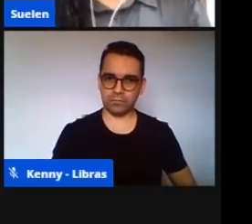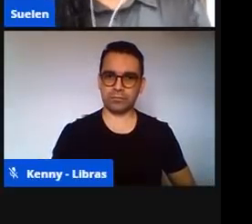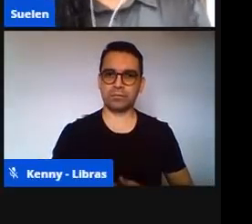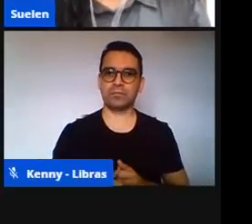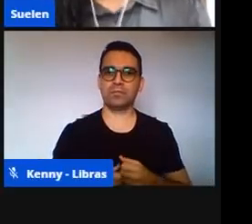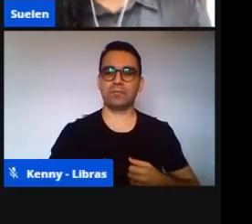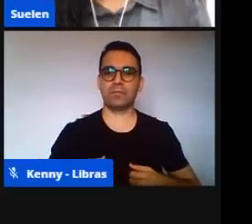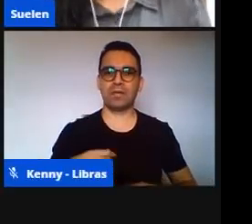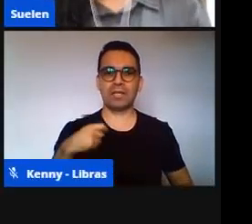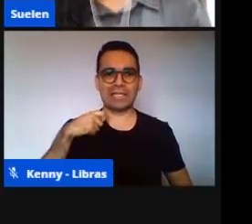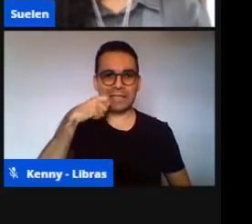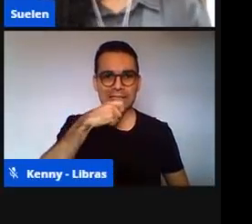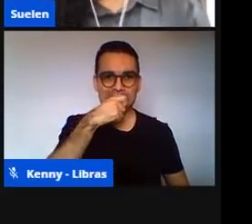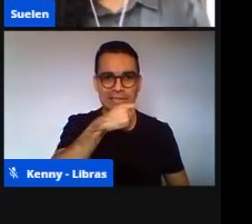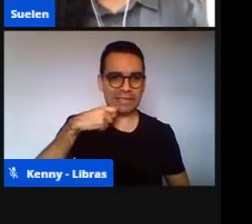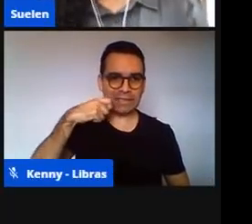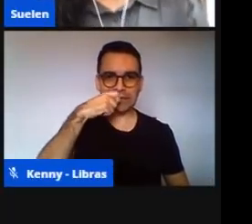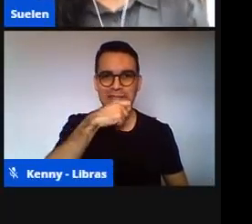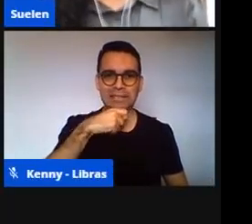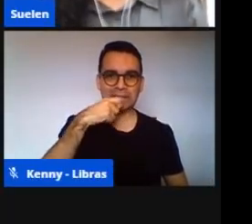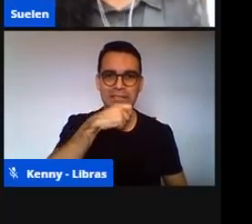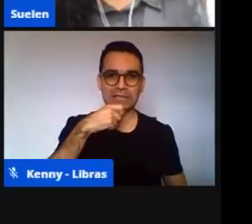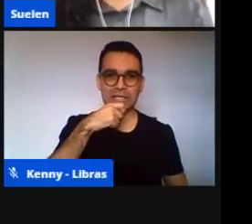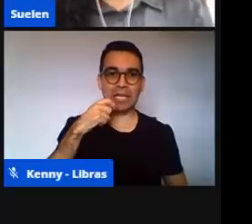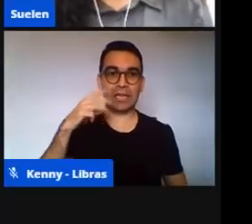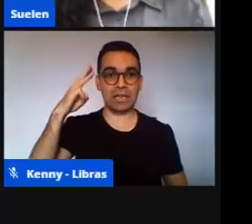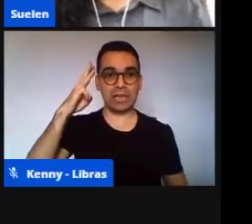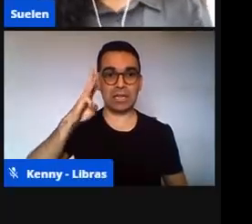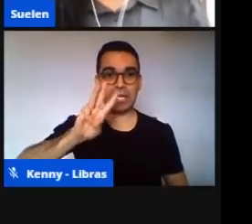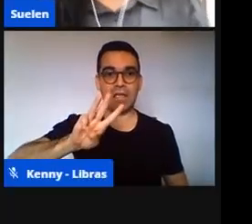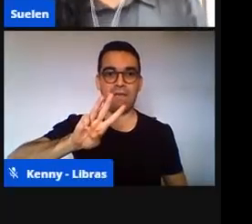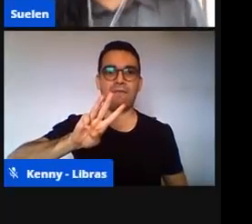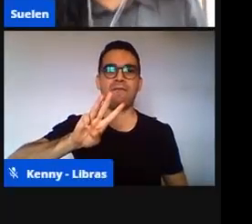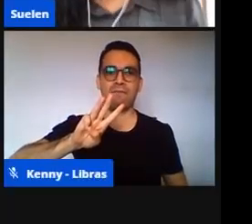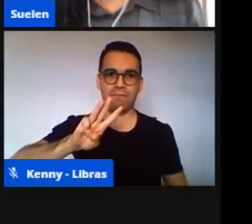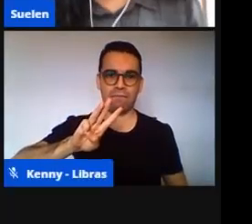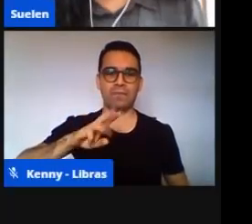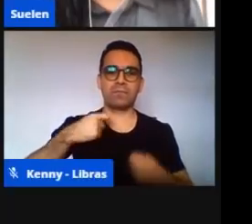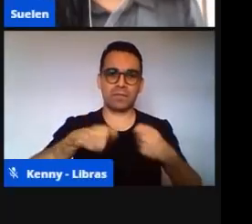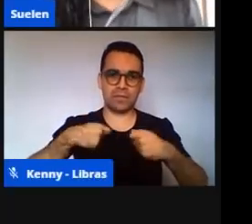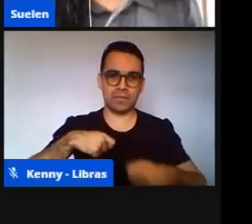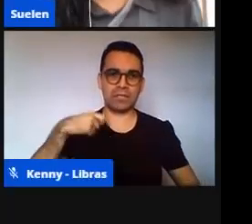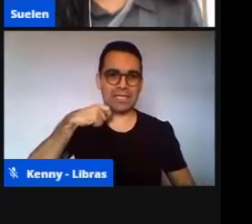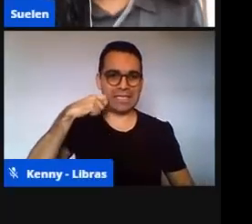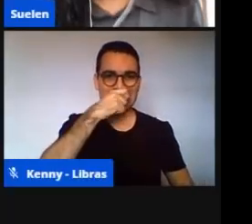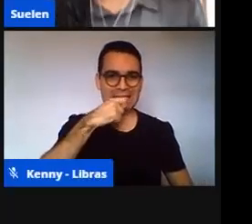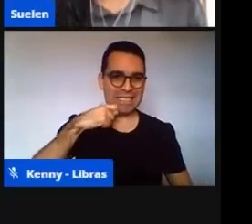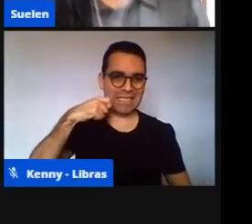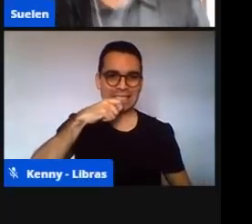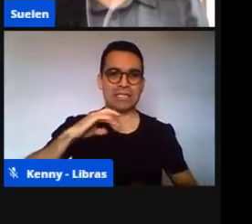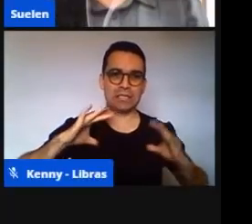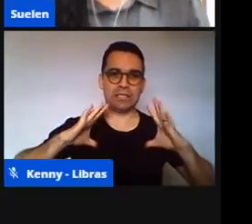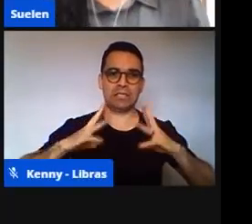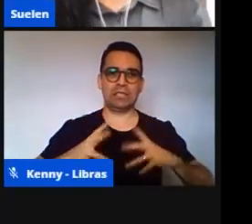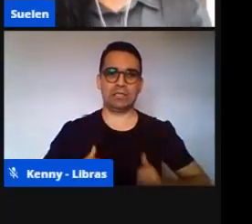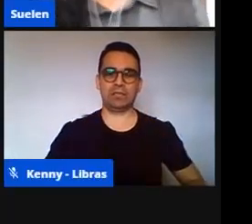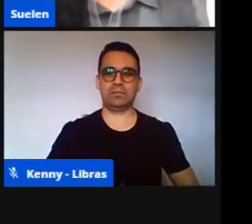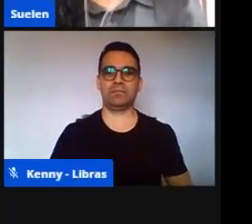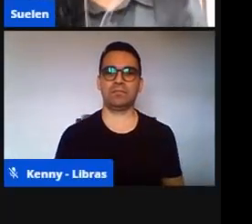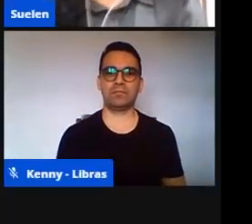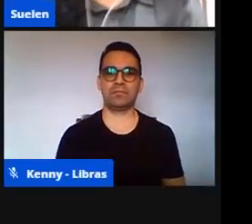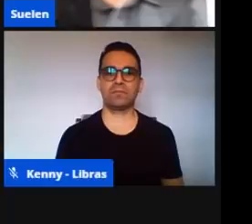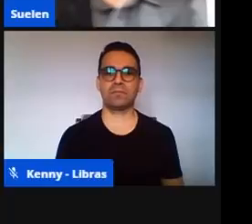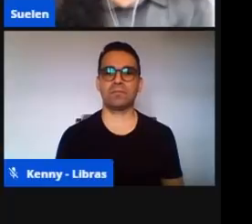protegido com rede ou touca, tá? Então, fazer sim a utilização da touca. Não não esquecer de nenhum